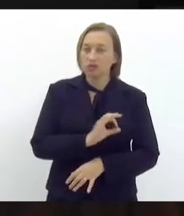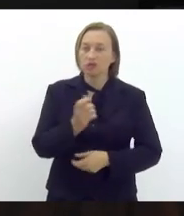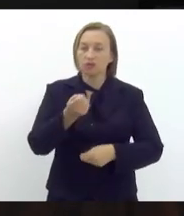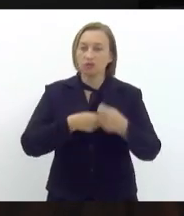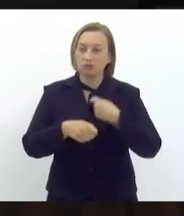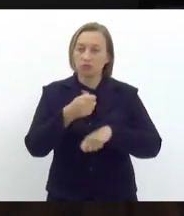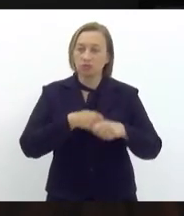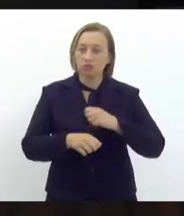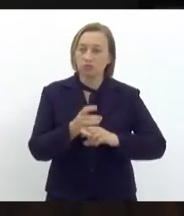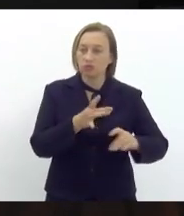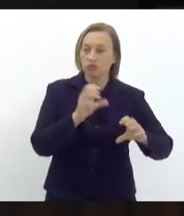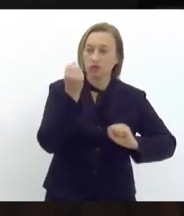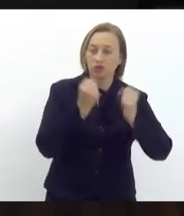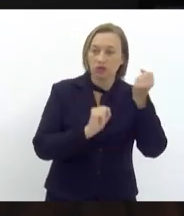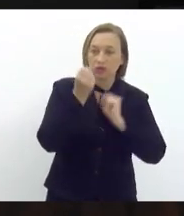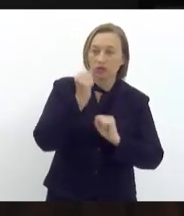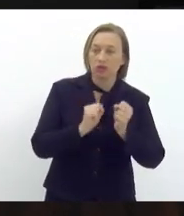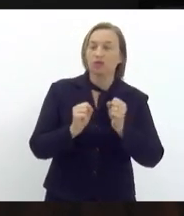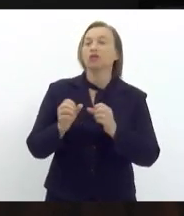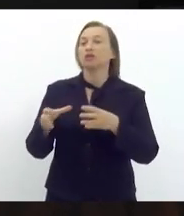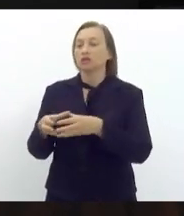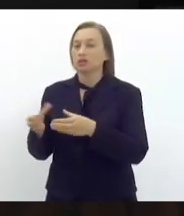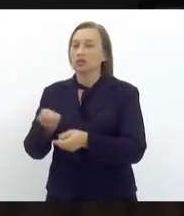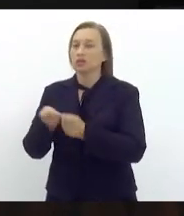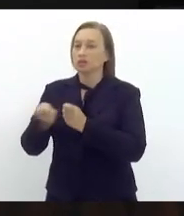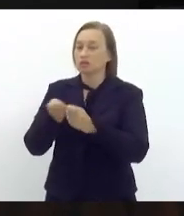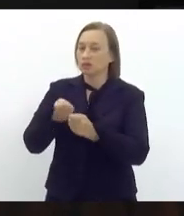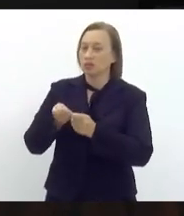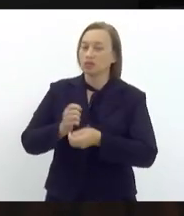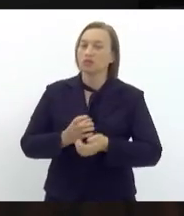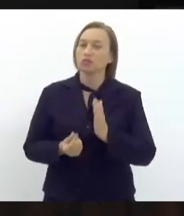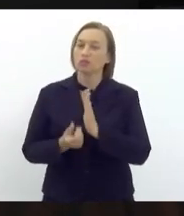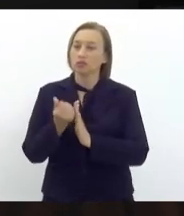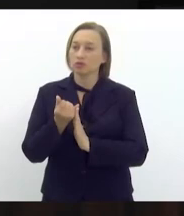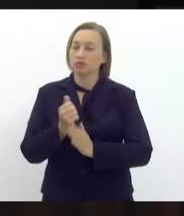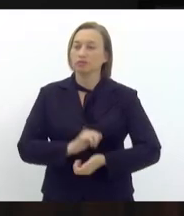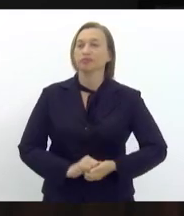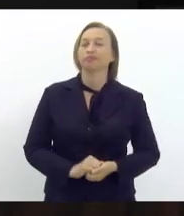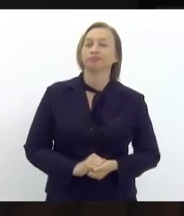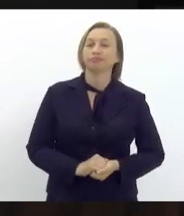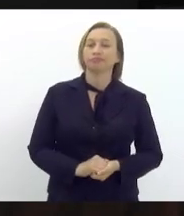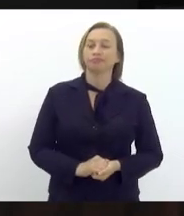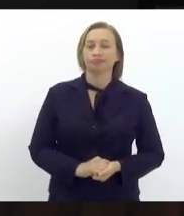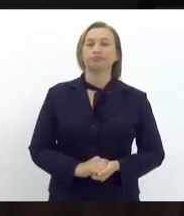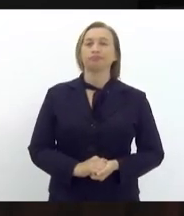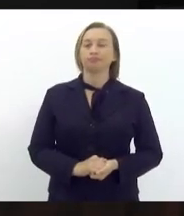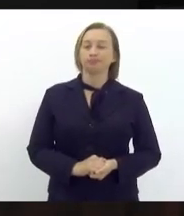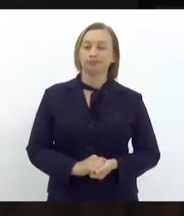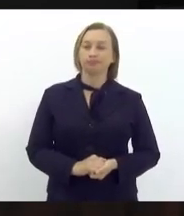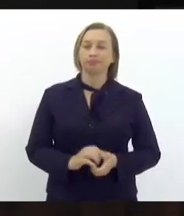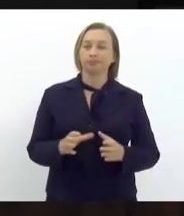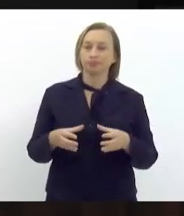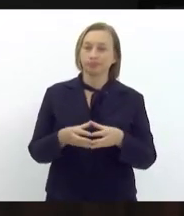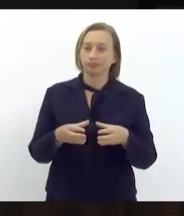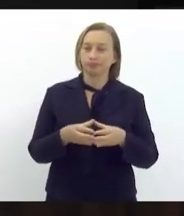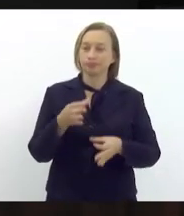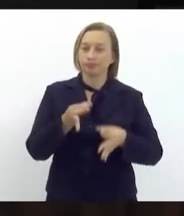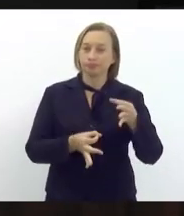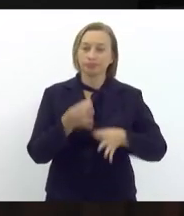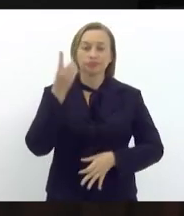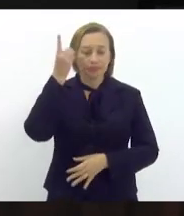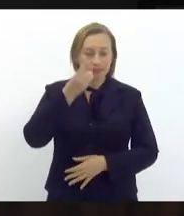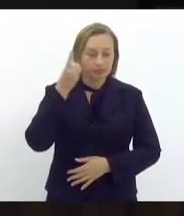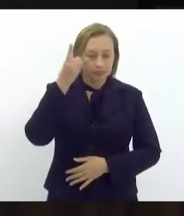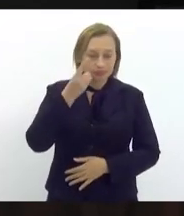comércio e de orçamento finanças fiscalização financeira e controle para emitir parecer pela comissão de constituição e